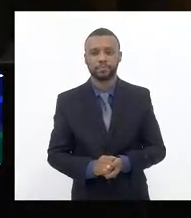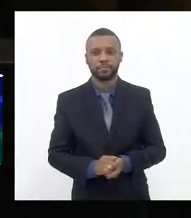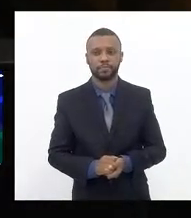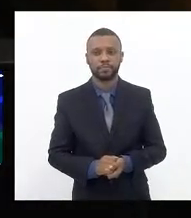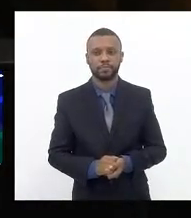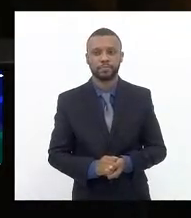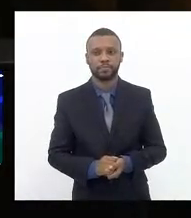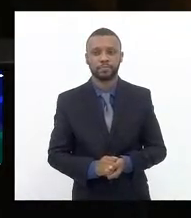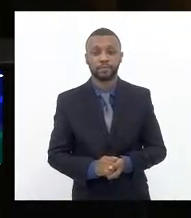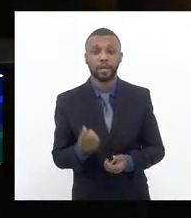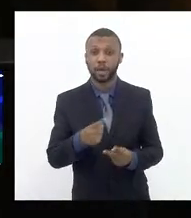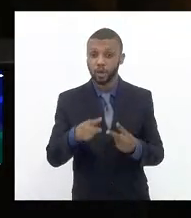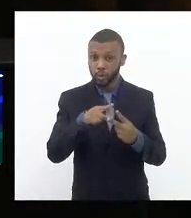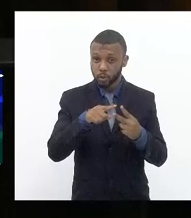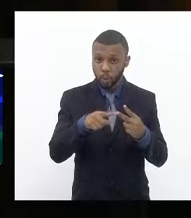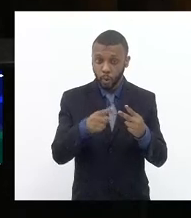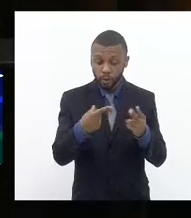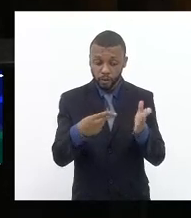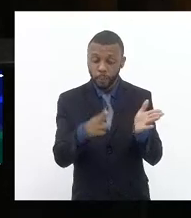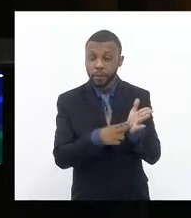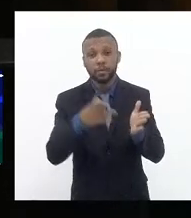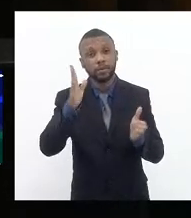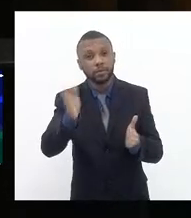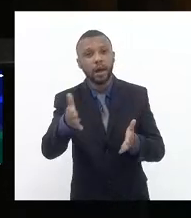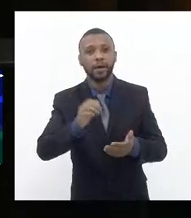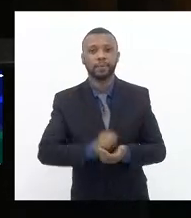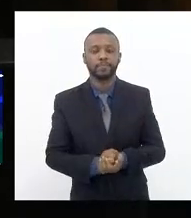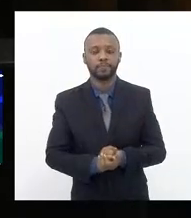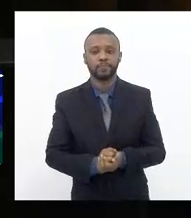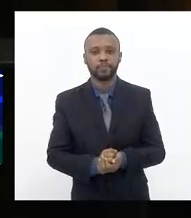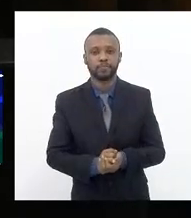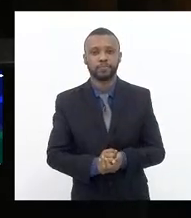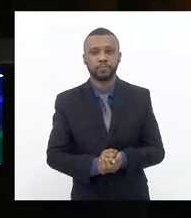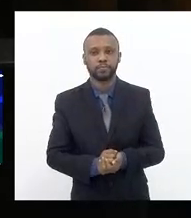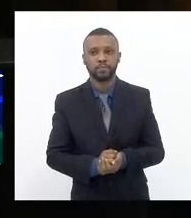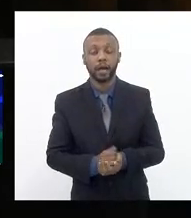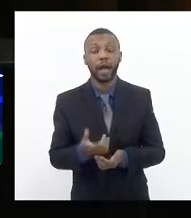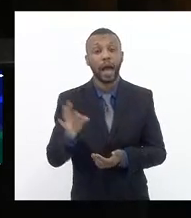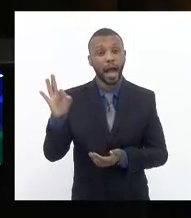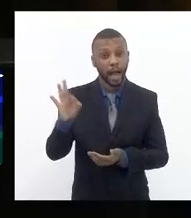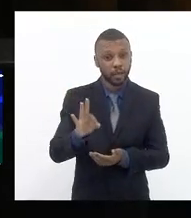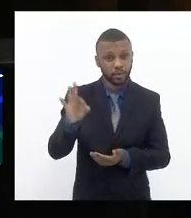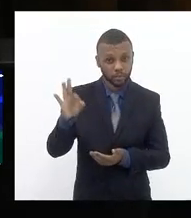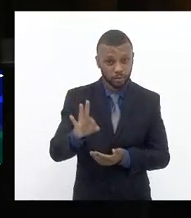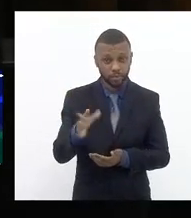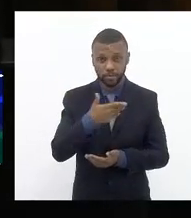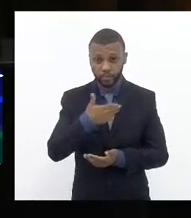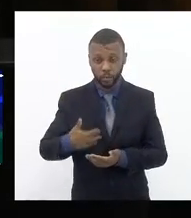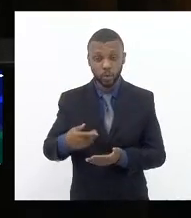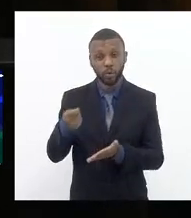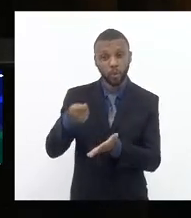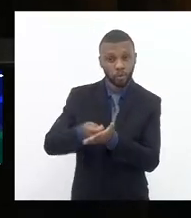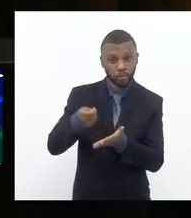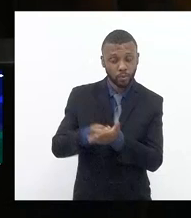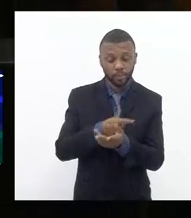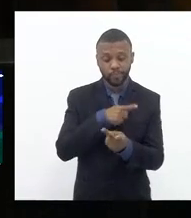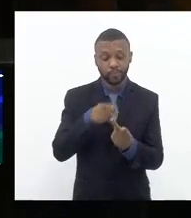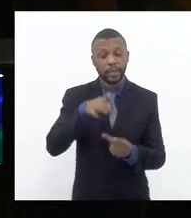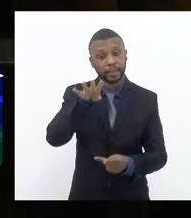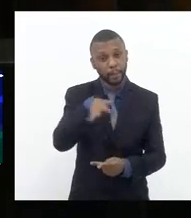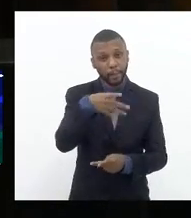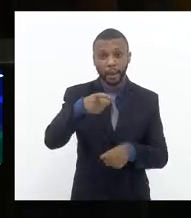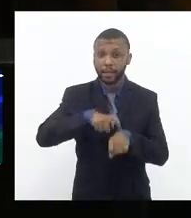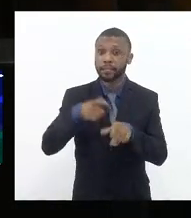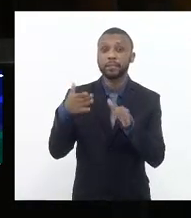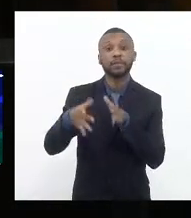Só que 2 já estão cumpridas. Contribuição não inferior à alíquota de servidores. O Estado já fez. Tabela de temporalidade do